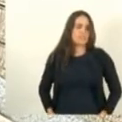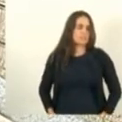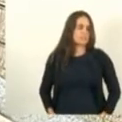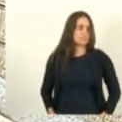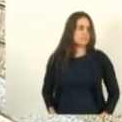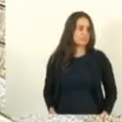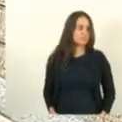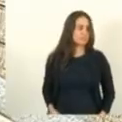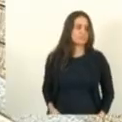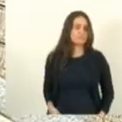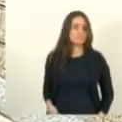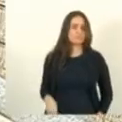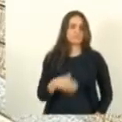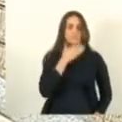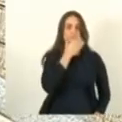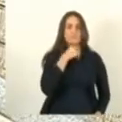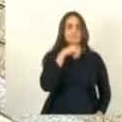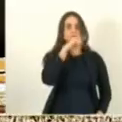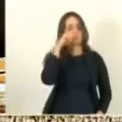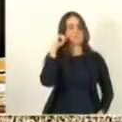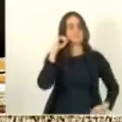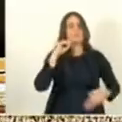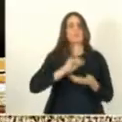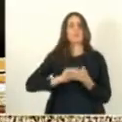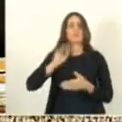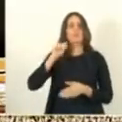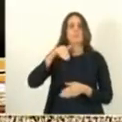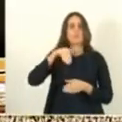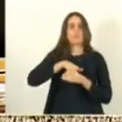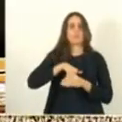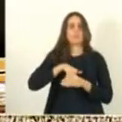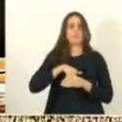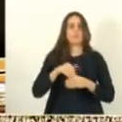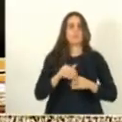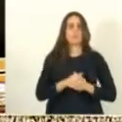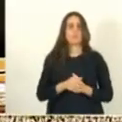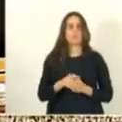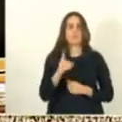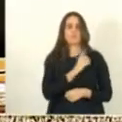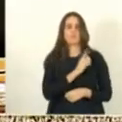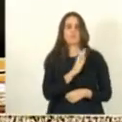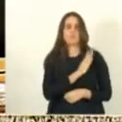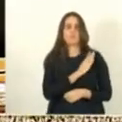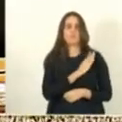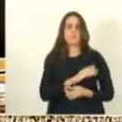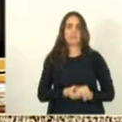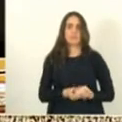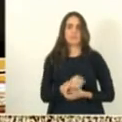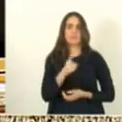Deputado Capitão Assunção, falta votar. Deputado Carlos Von, delegado Danilo Baense,